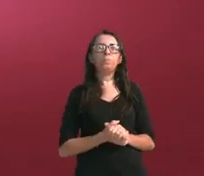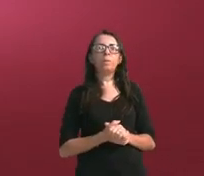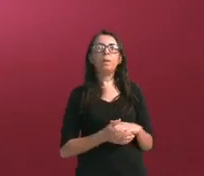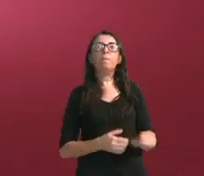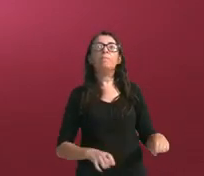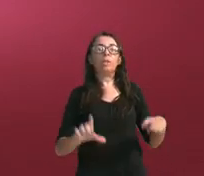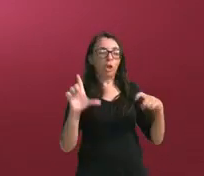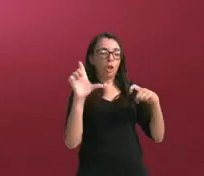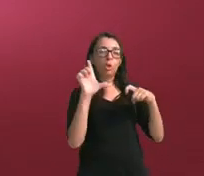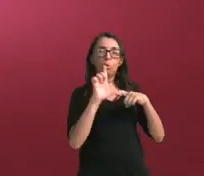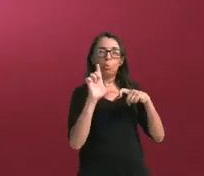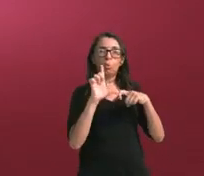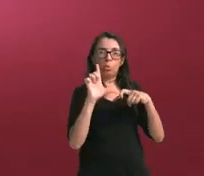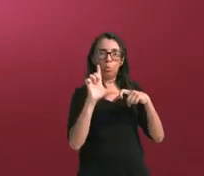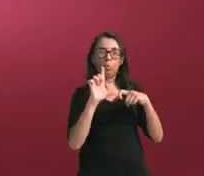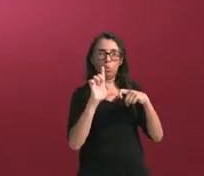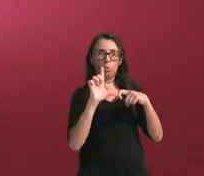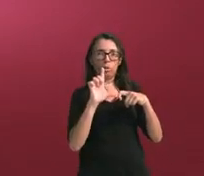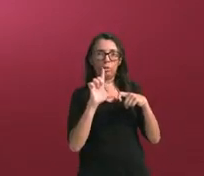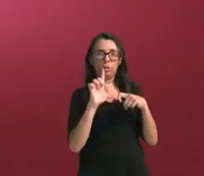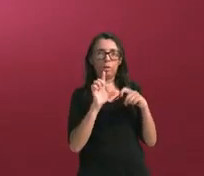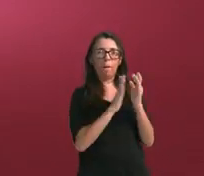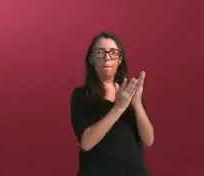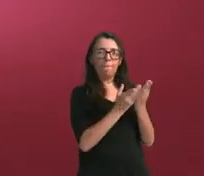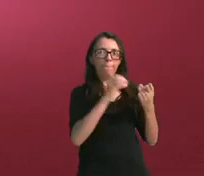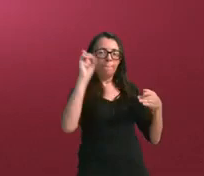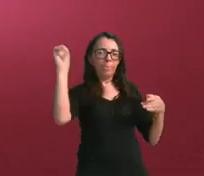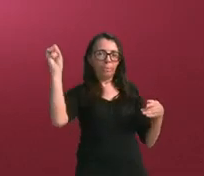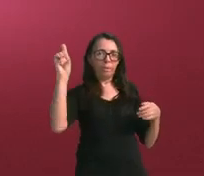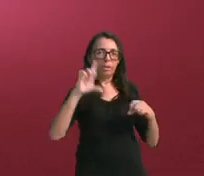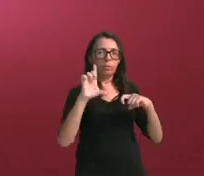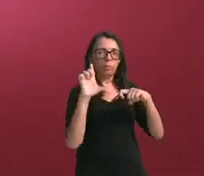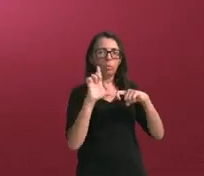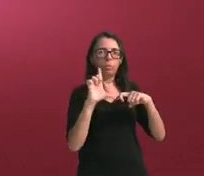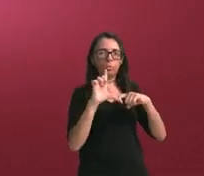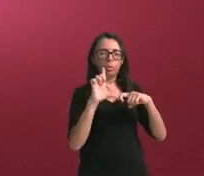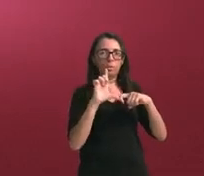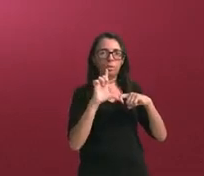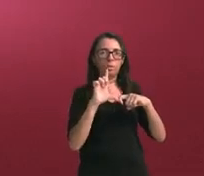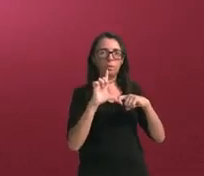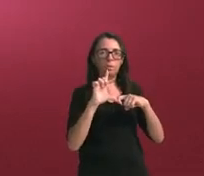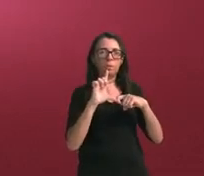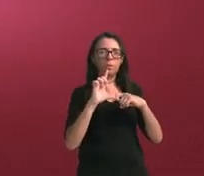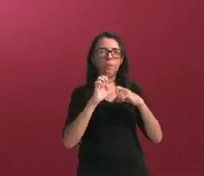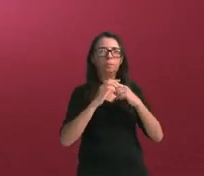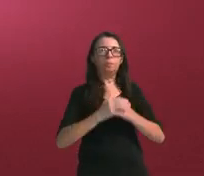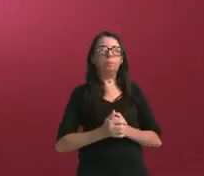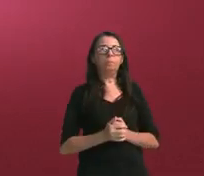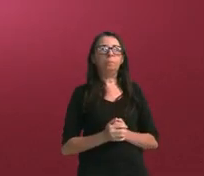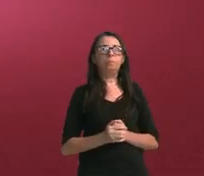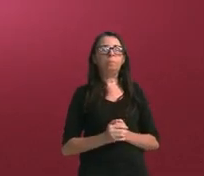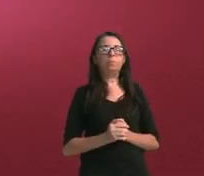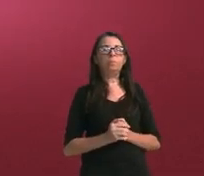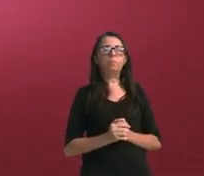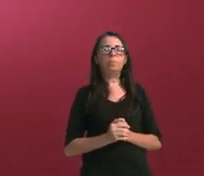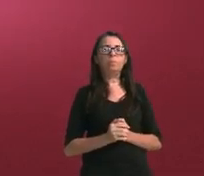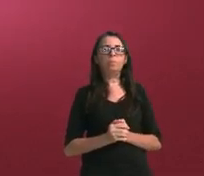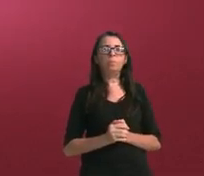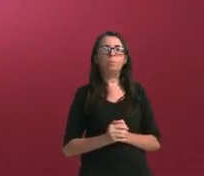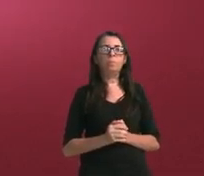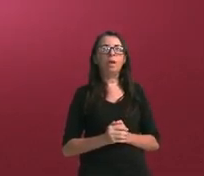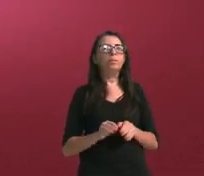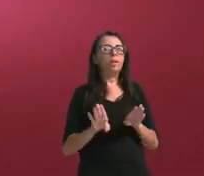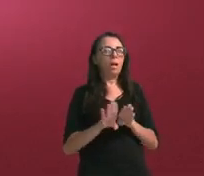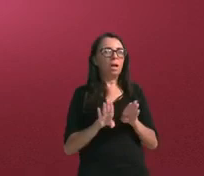Lucas registra uma bela experiência dos discípulos de Jesus, que segue esse mesmo